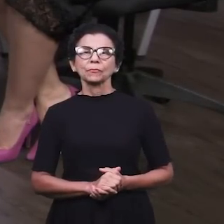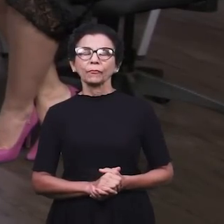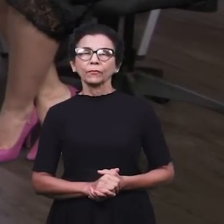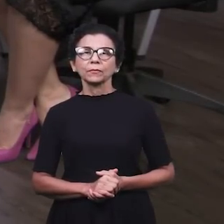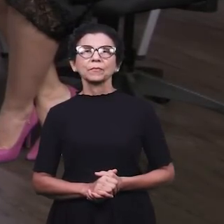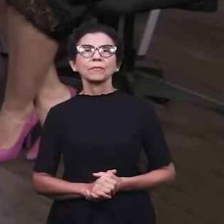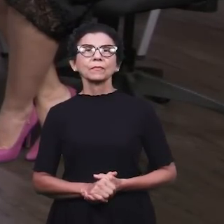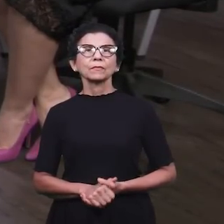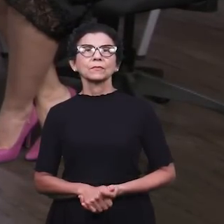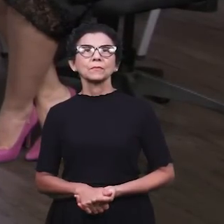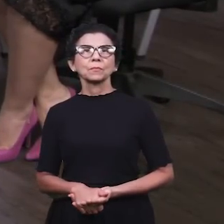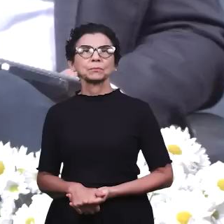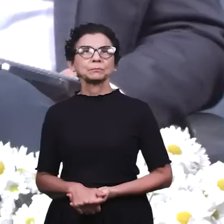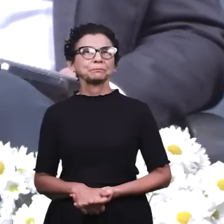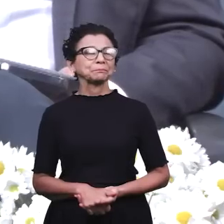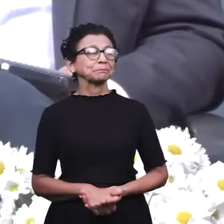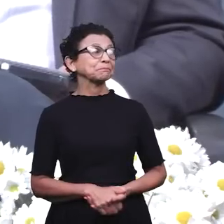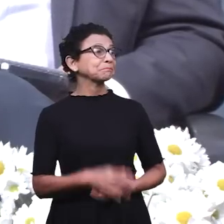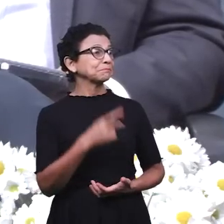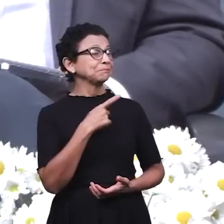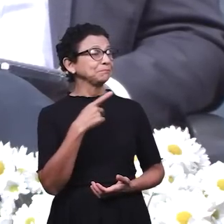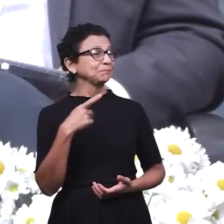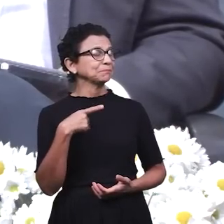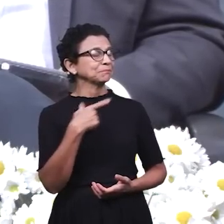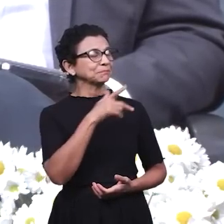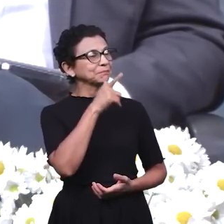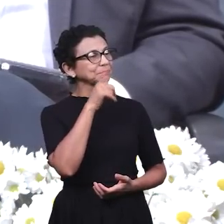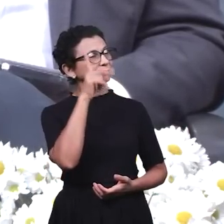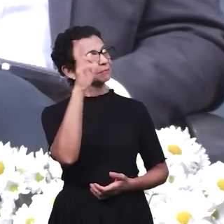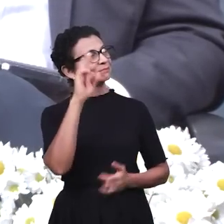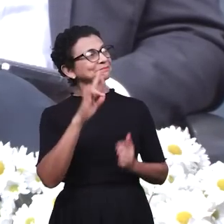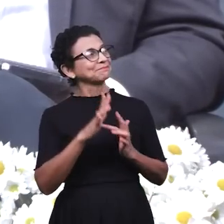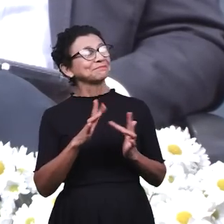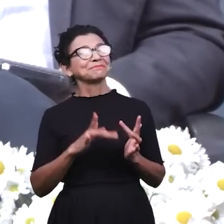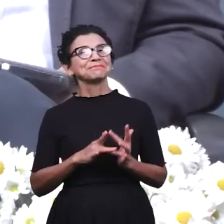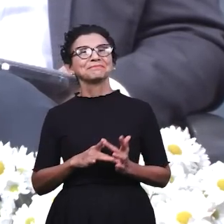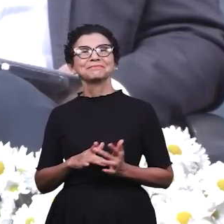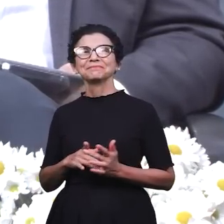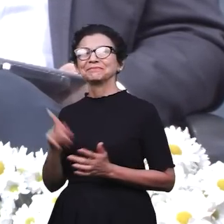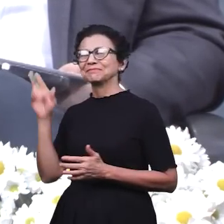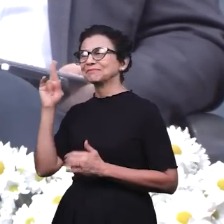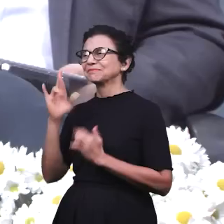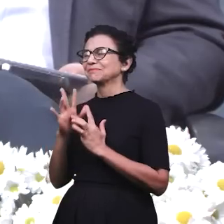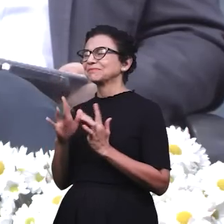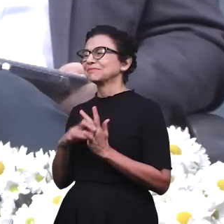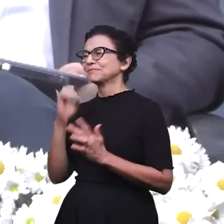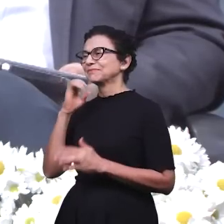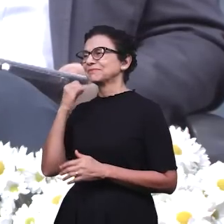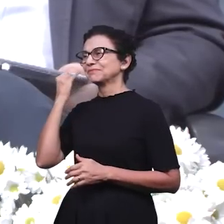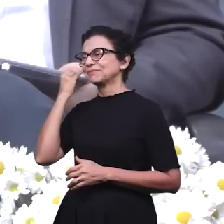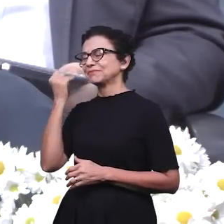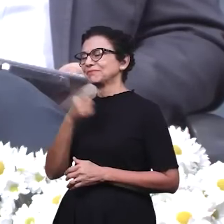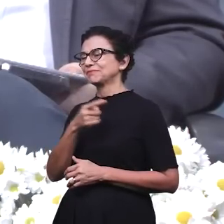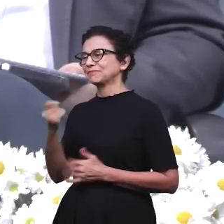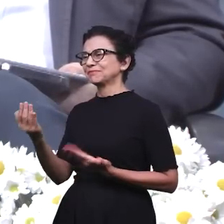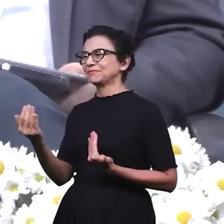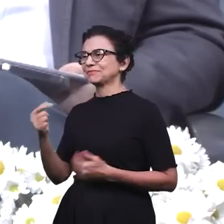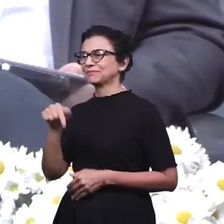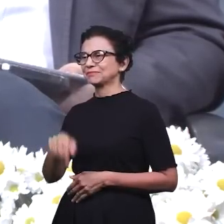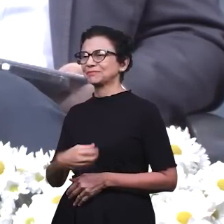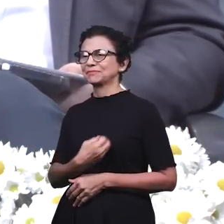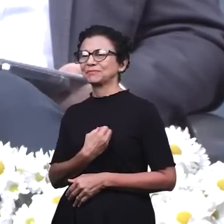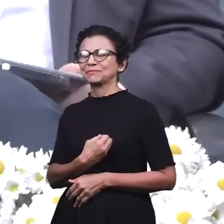semana passada. Primeiro eu quero cumprimentar o pastor Gilson. Pastor Gilson, paz do Senhor. Paz do Senhor, pastor Josias, a paz do Senhor aos jovens que estão aqui presentes, também